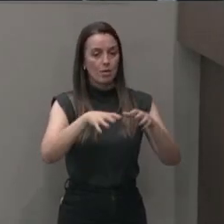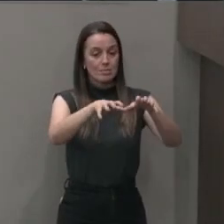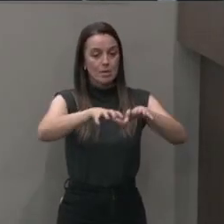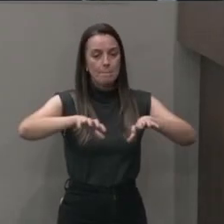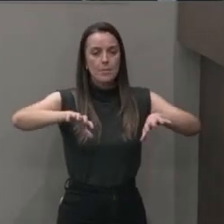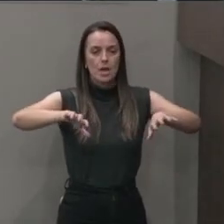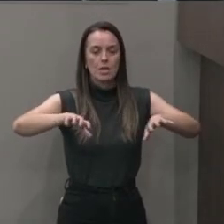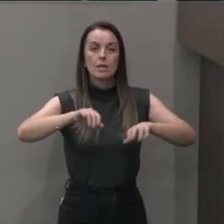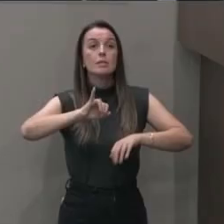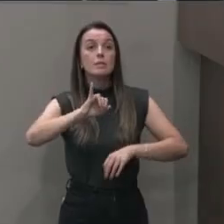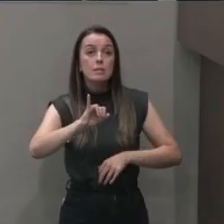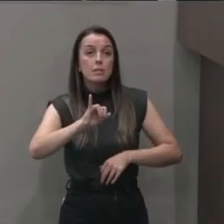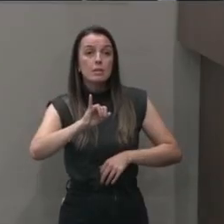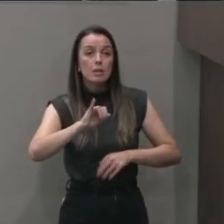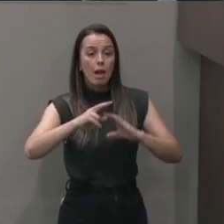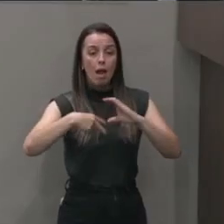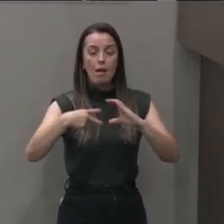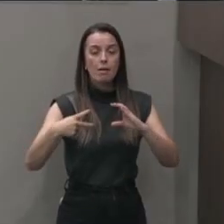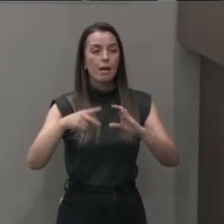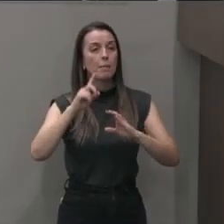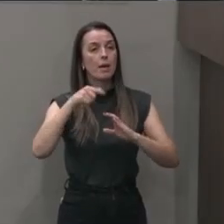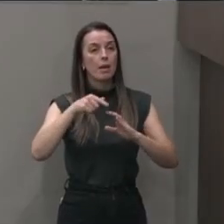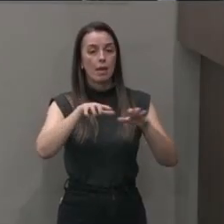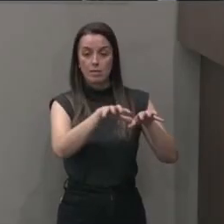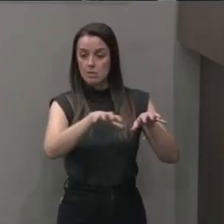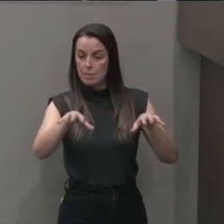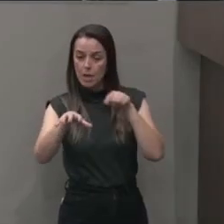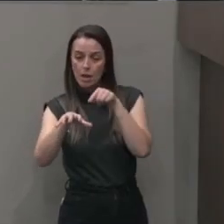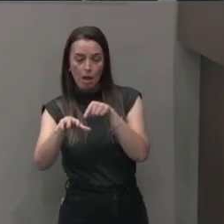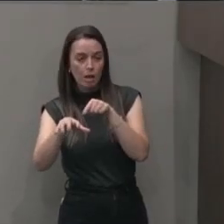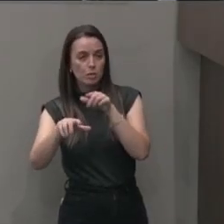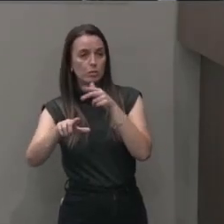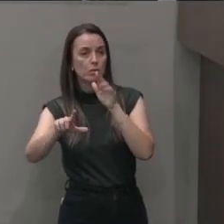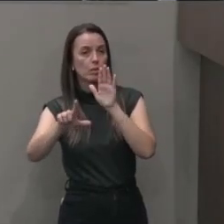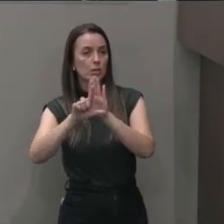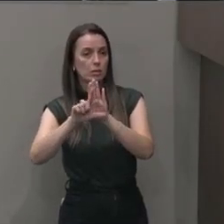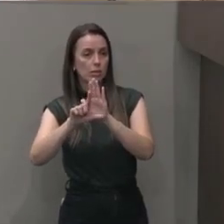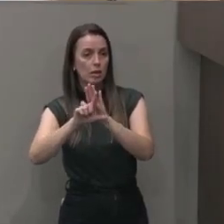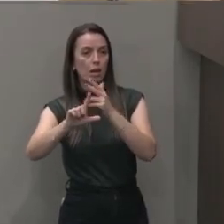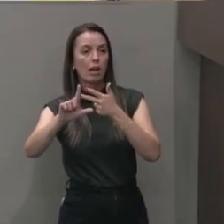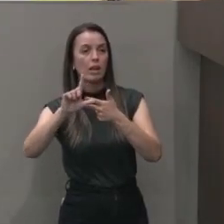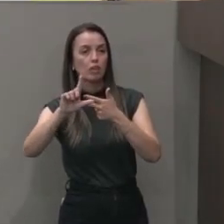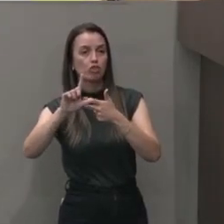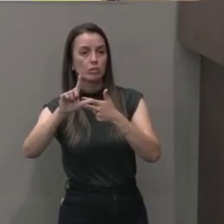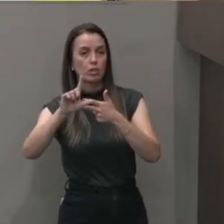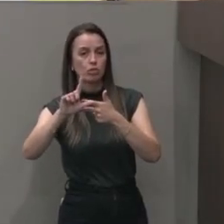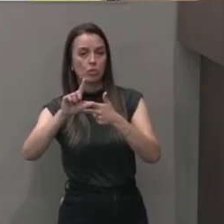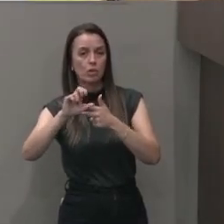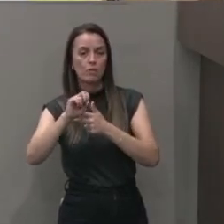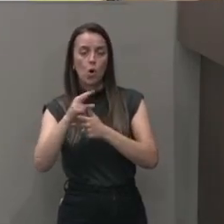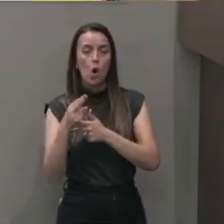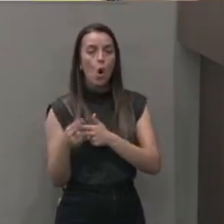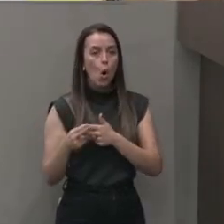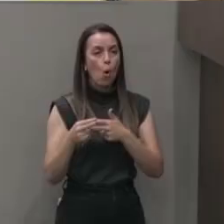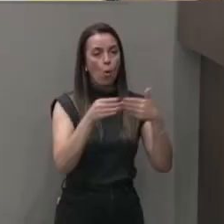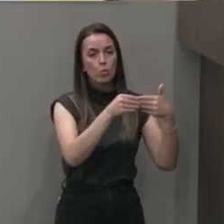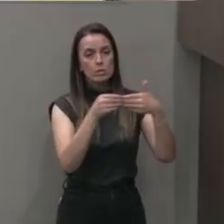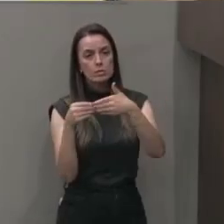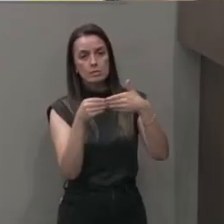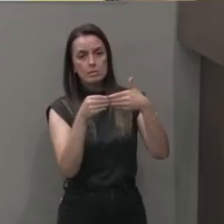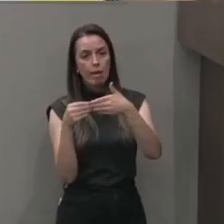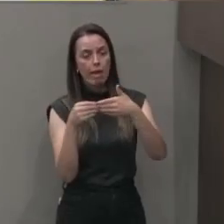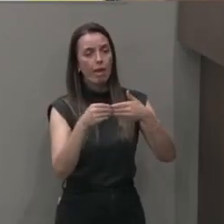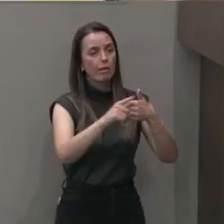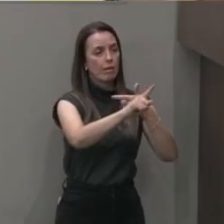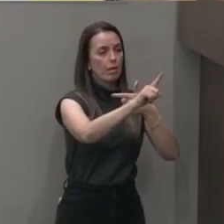Vereadores é um poder ou simplesmente é segue aí as orientações única e exclusiva do